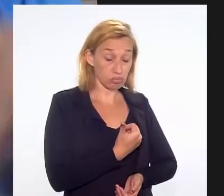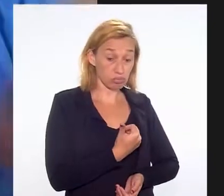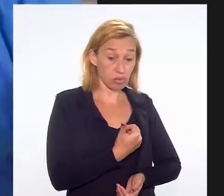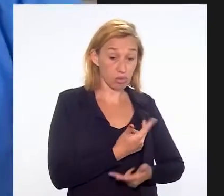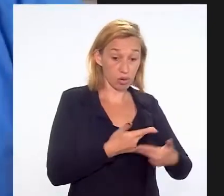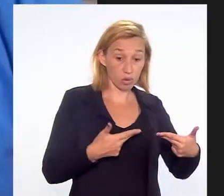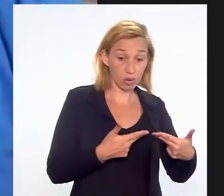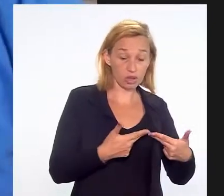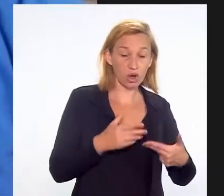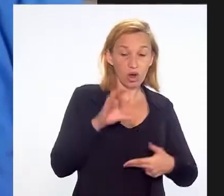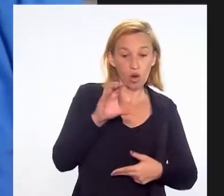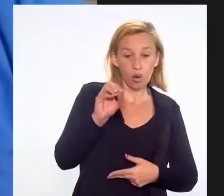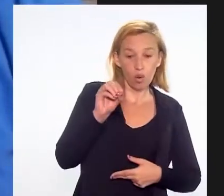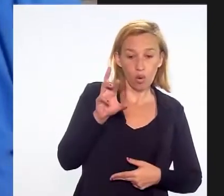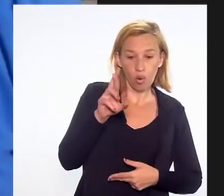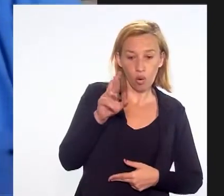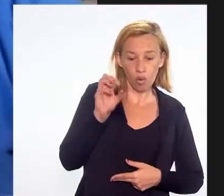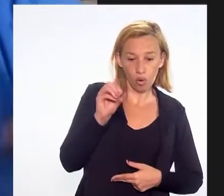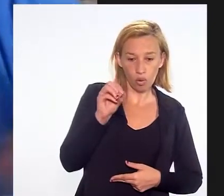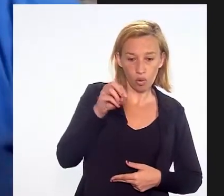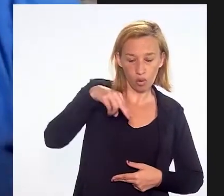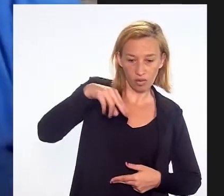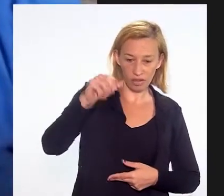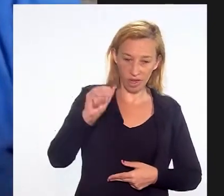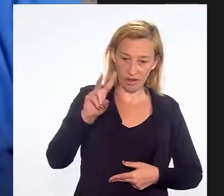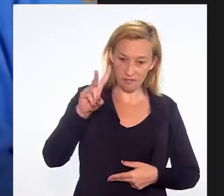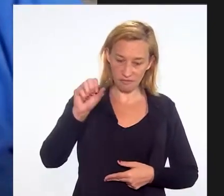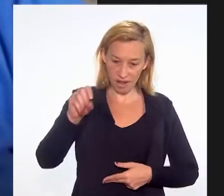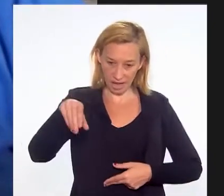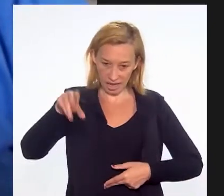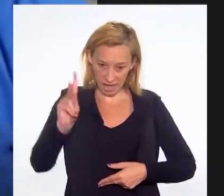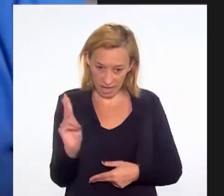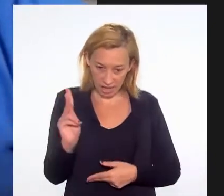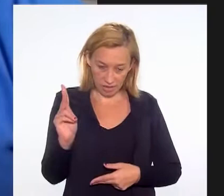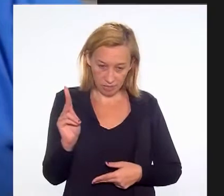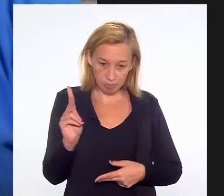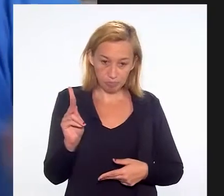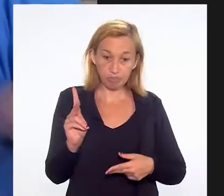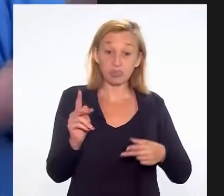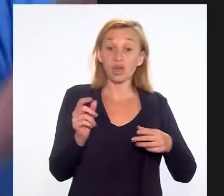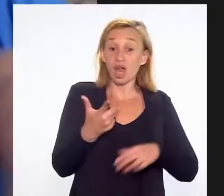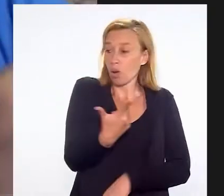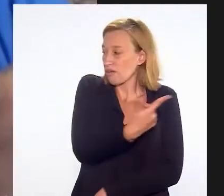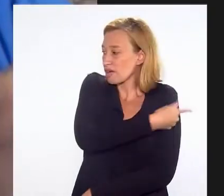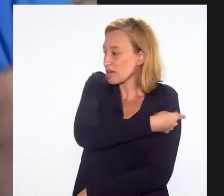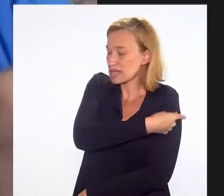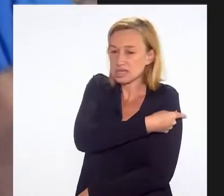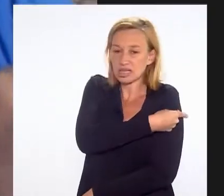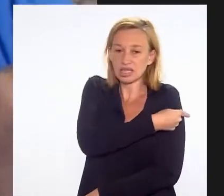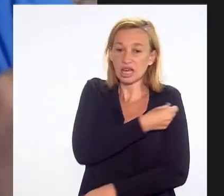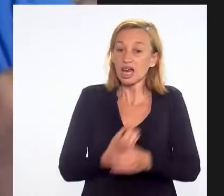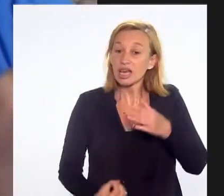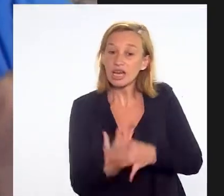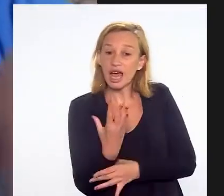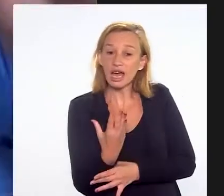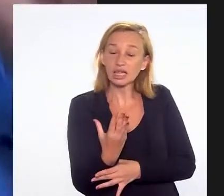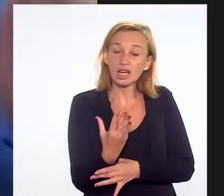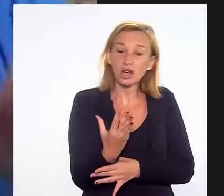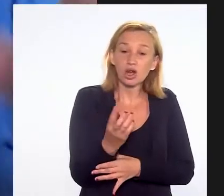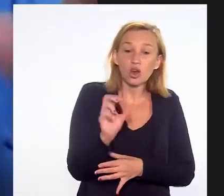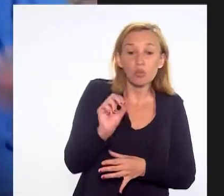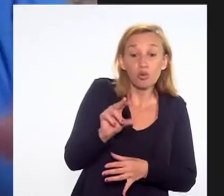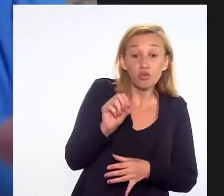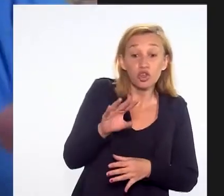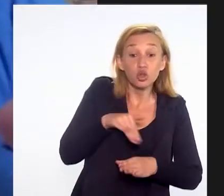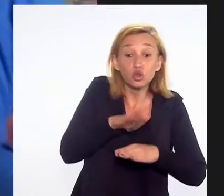chegar. A gente tem uma vantagem em relação à Coronavac, que é uma vacina feita com o